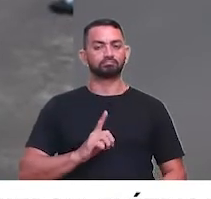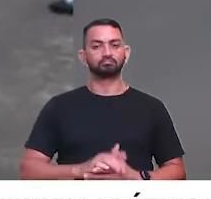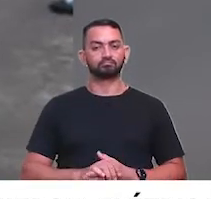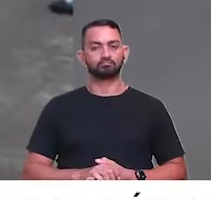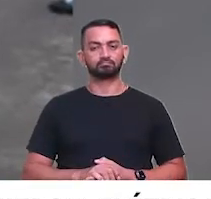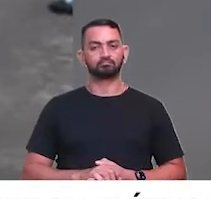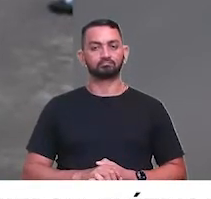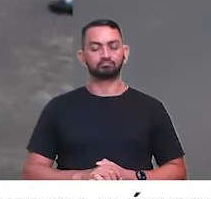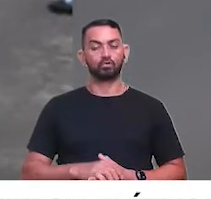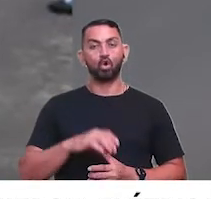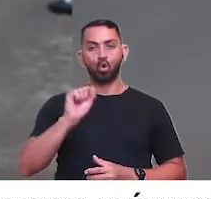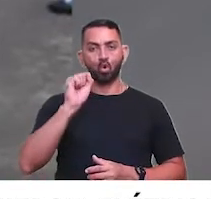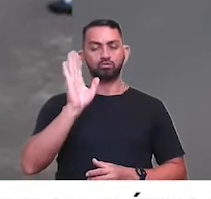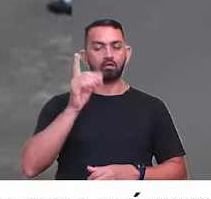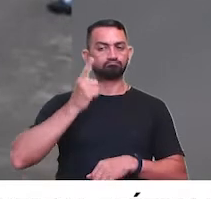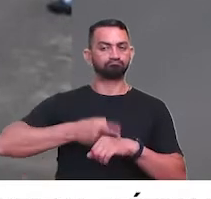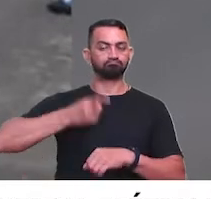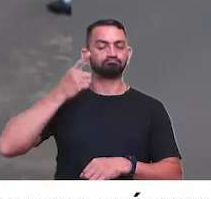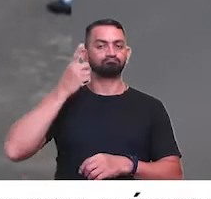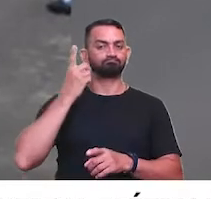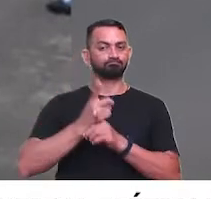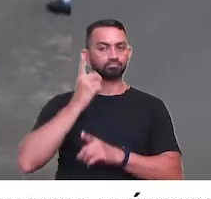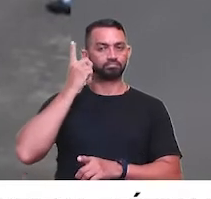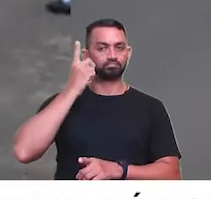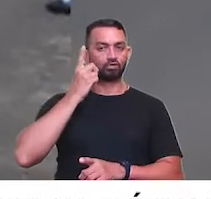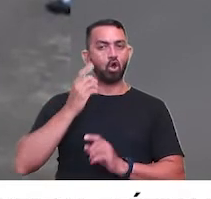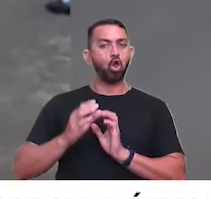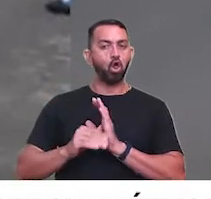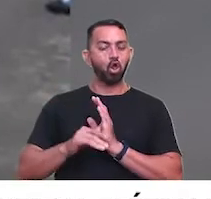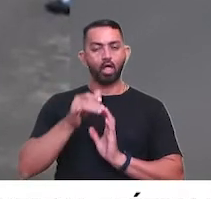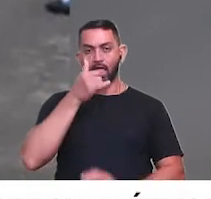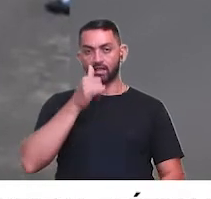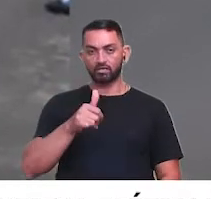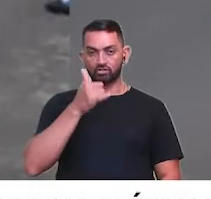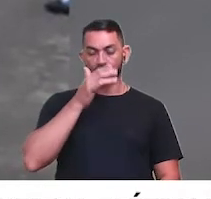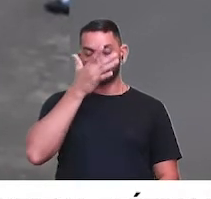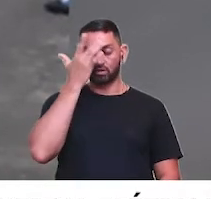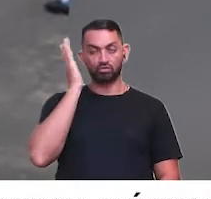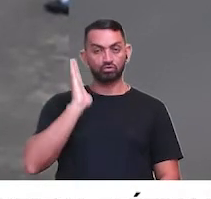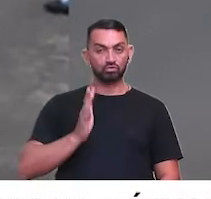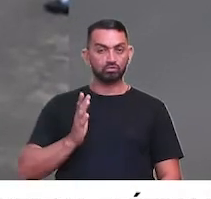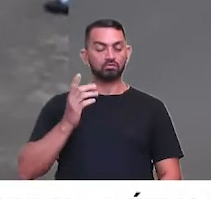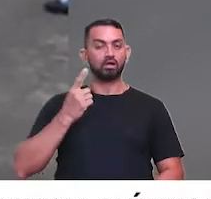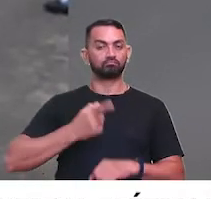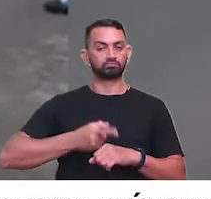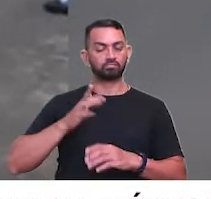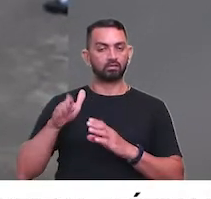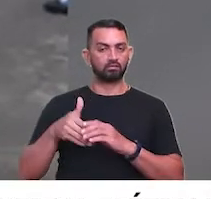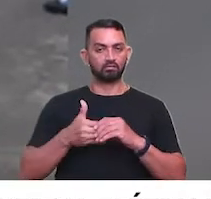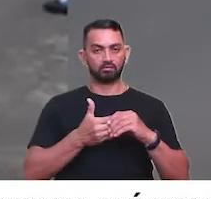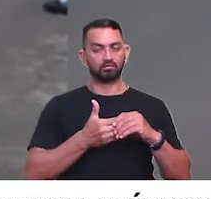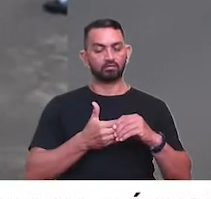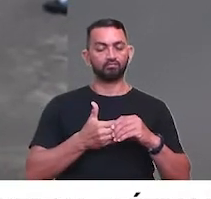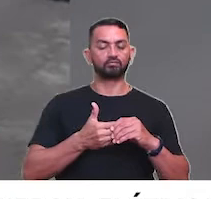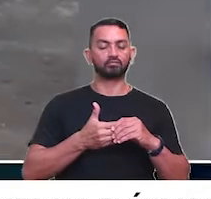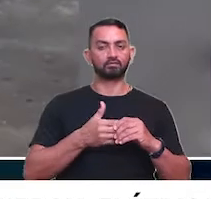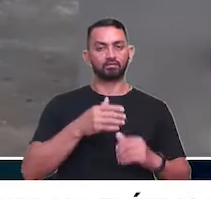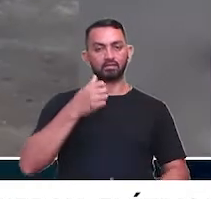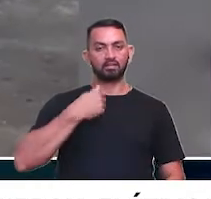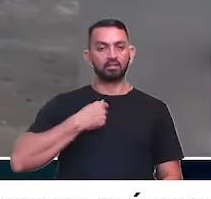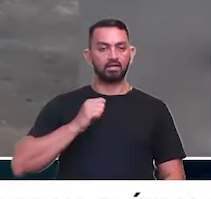14 ações e destas oito foram pegas em flagrante as pessoas que foram pegas em flagrantes foram